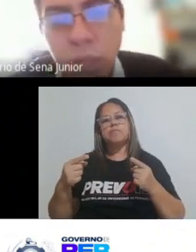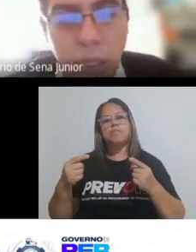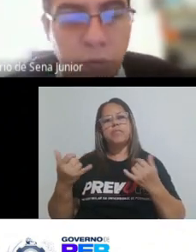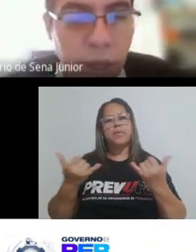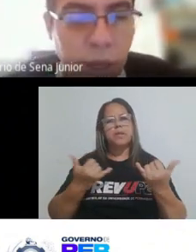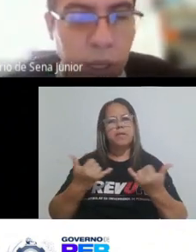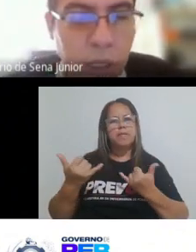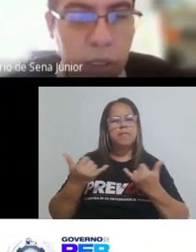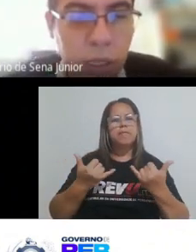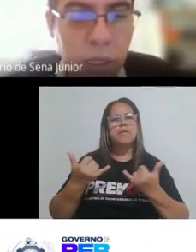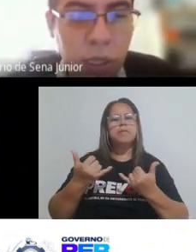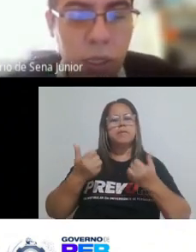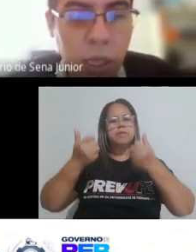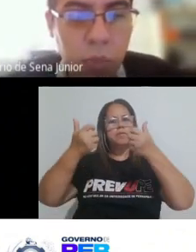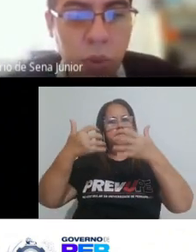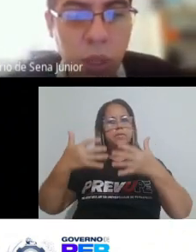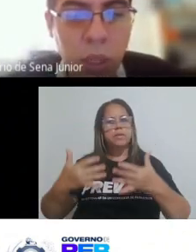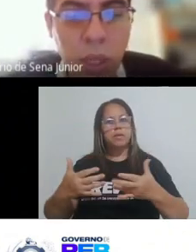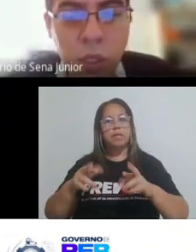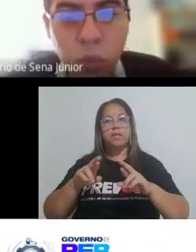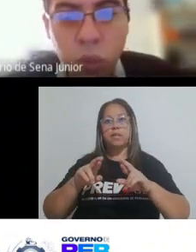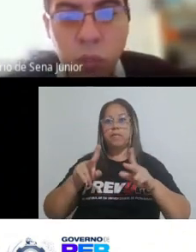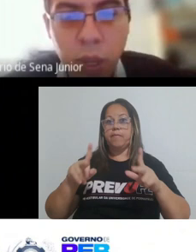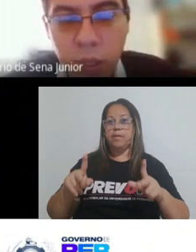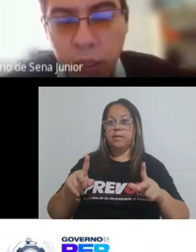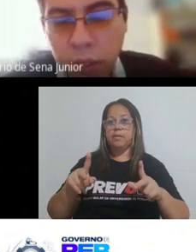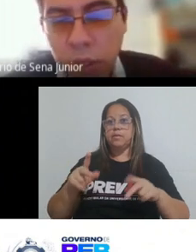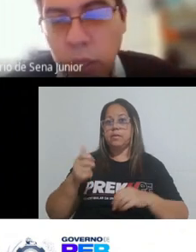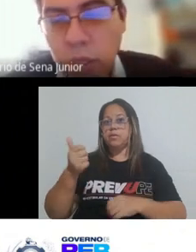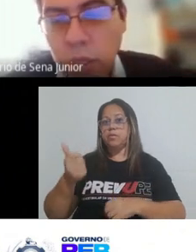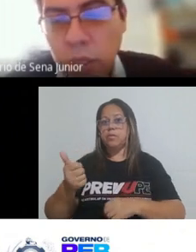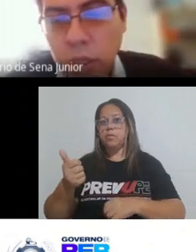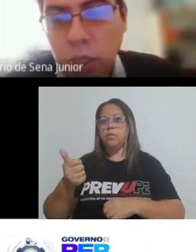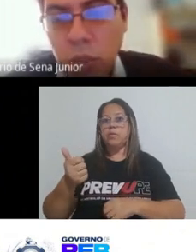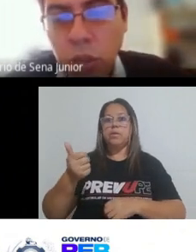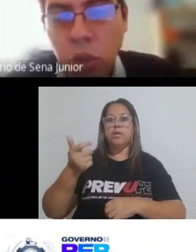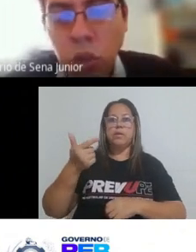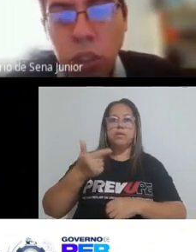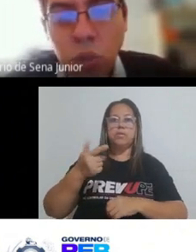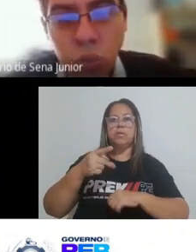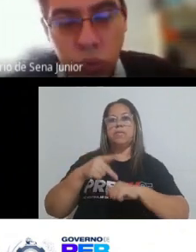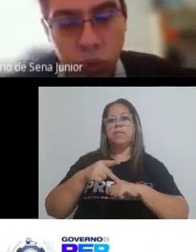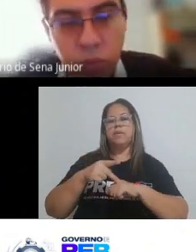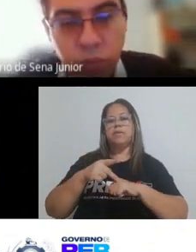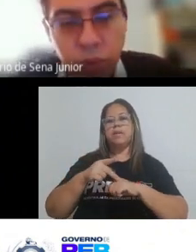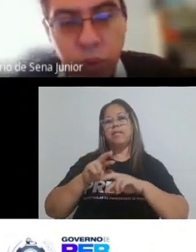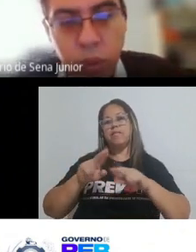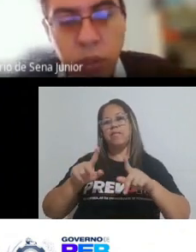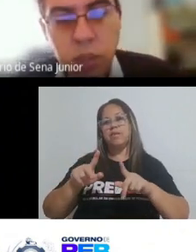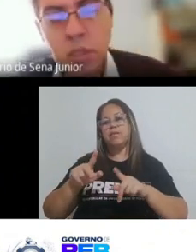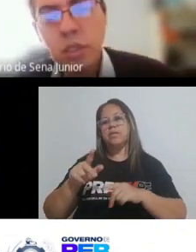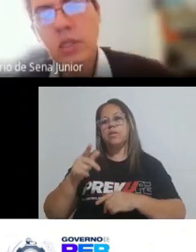afirmado que a diferença de tempo entre as duas pedras são de dois segundos. pedras.